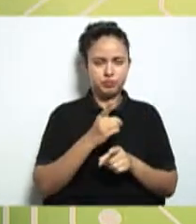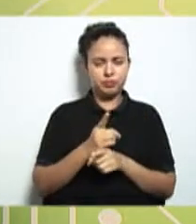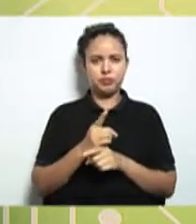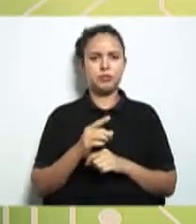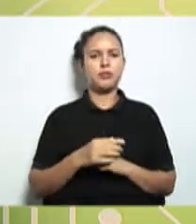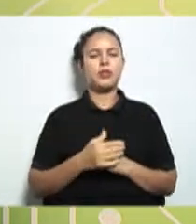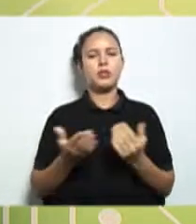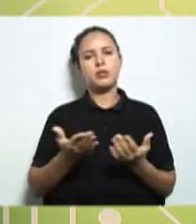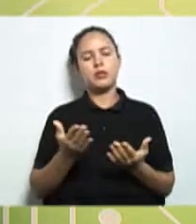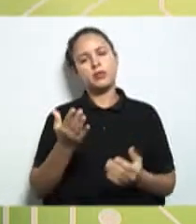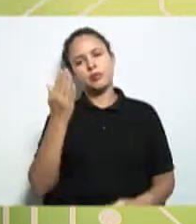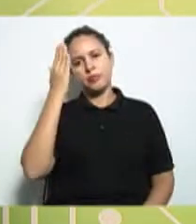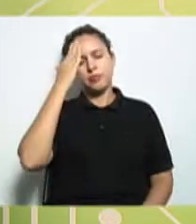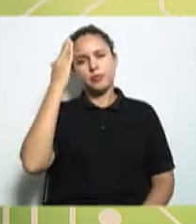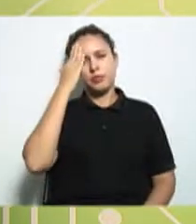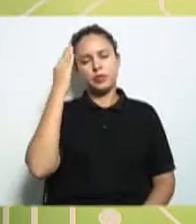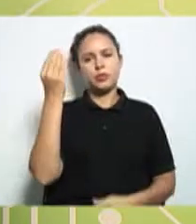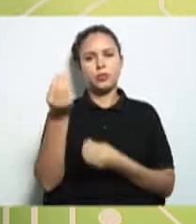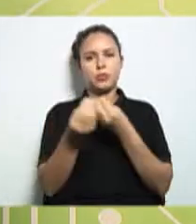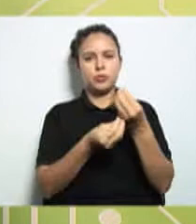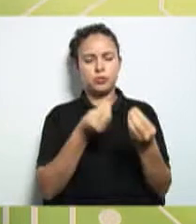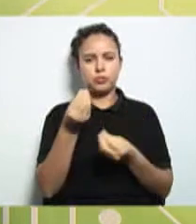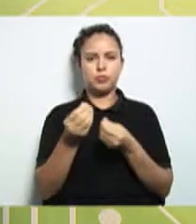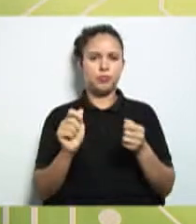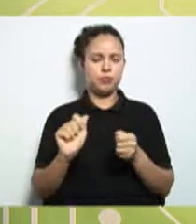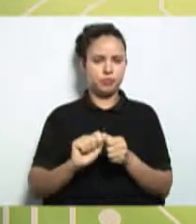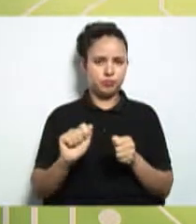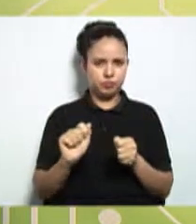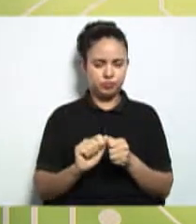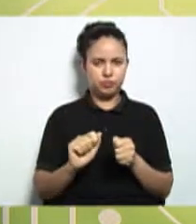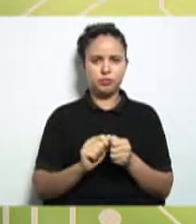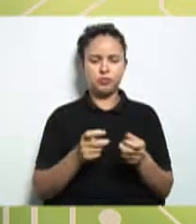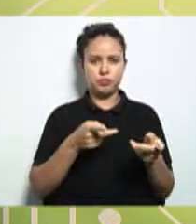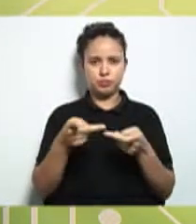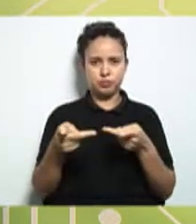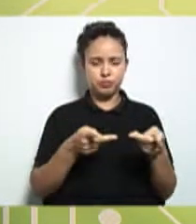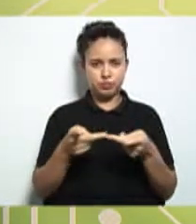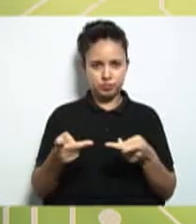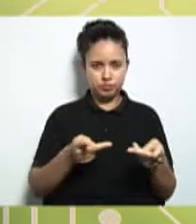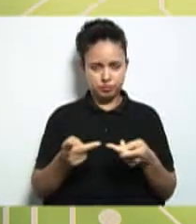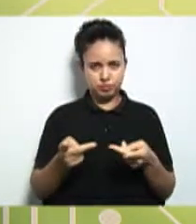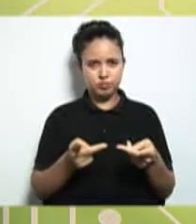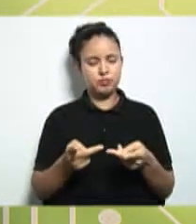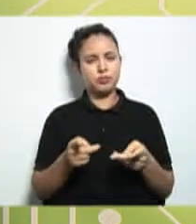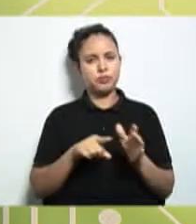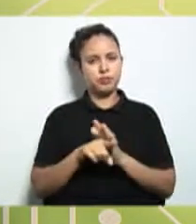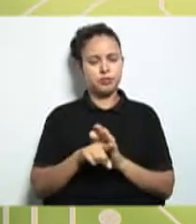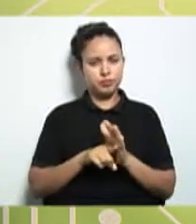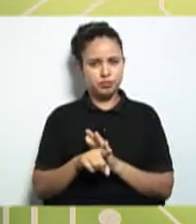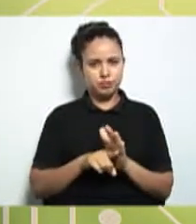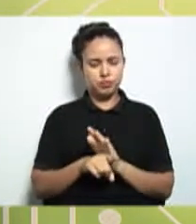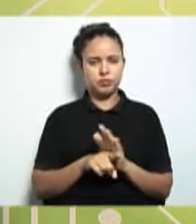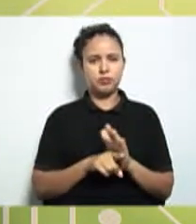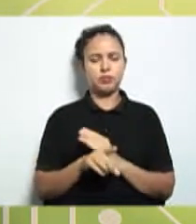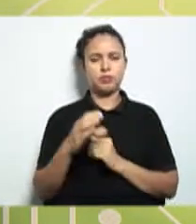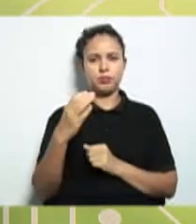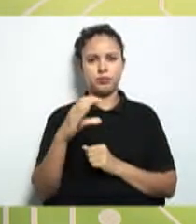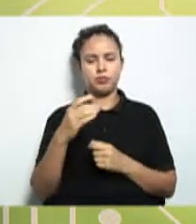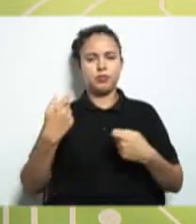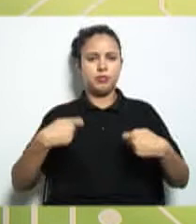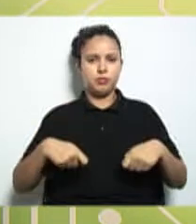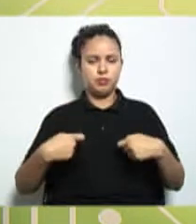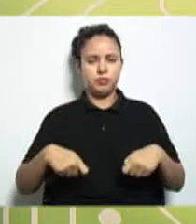Agora a gente vai saber, né, como é que faz esse planejamento da pesquisa científica. Então nós vimos que a gente